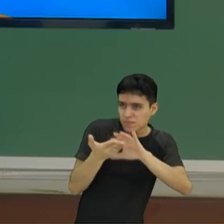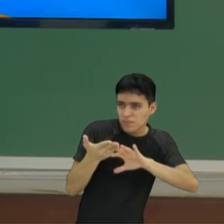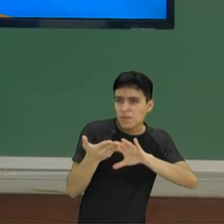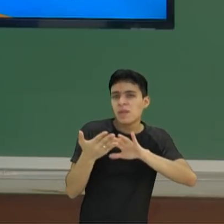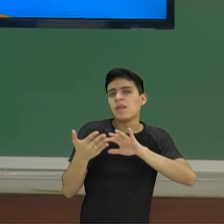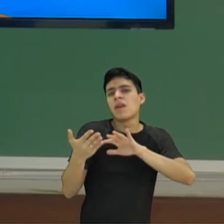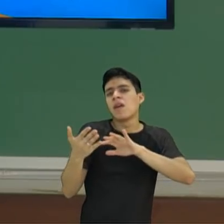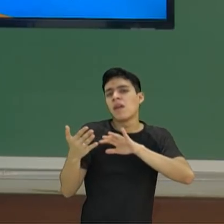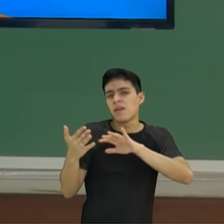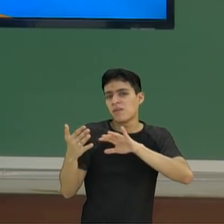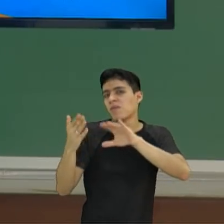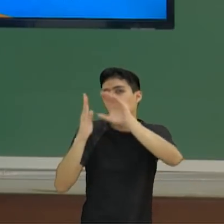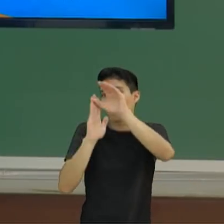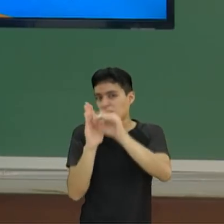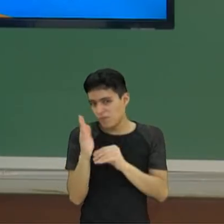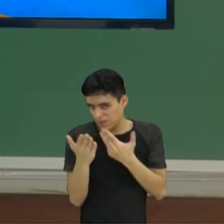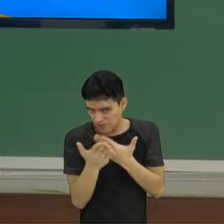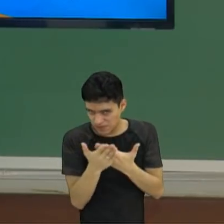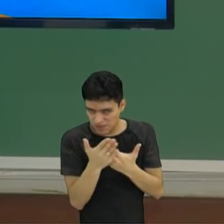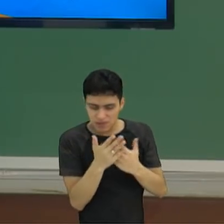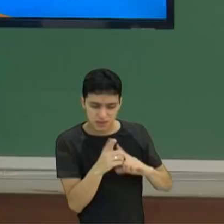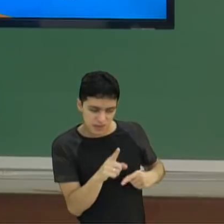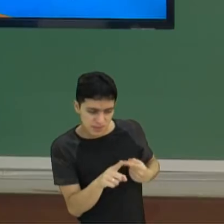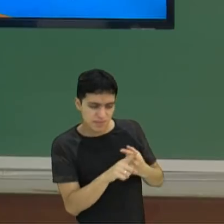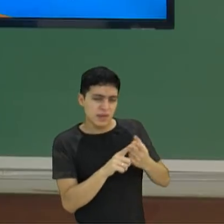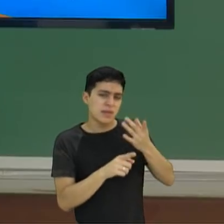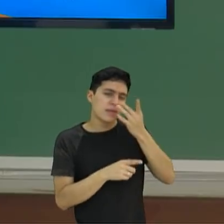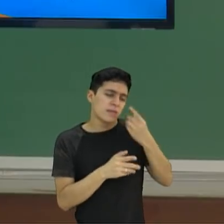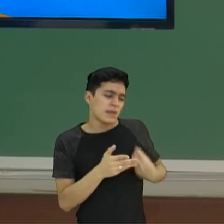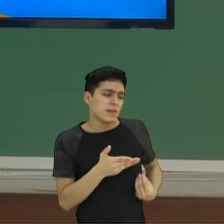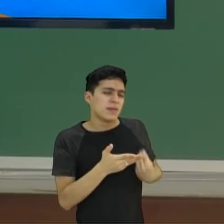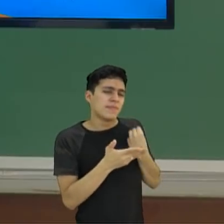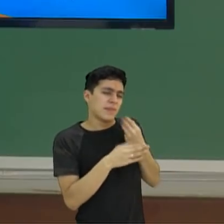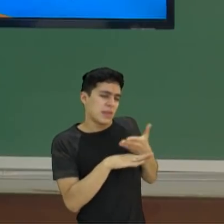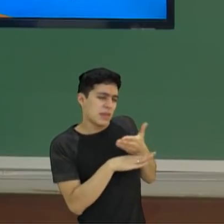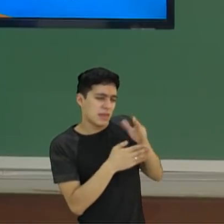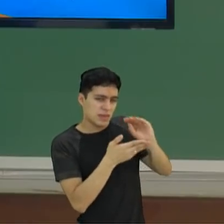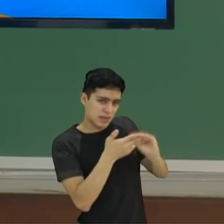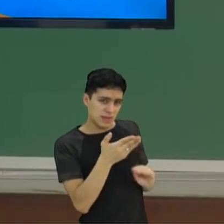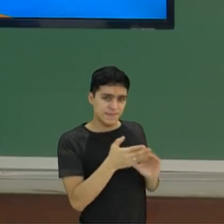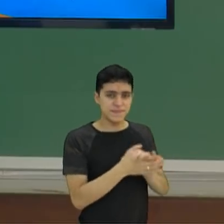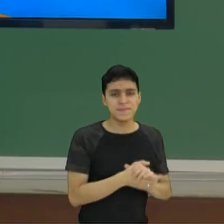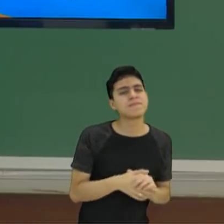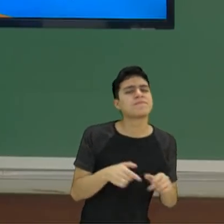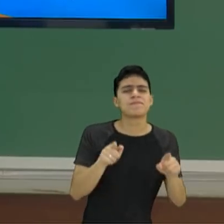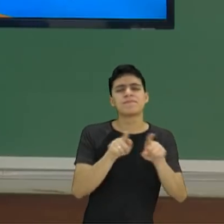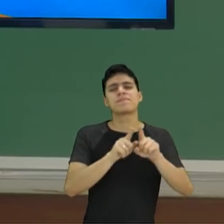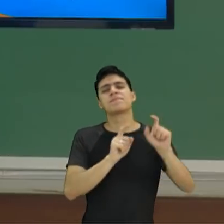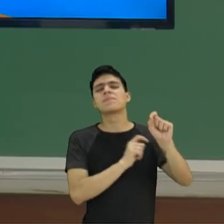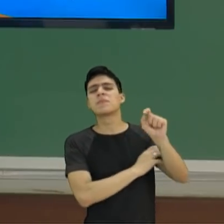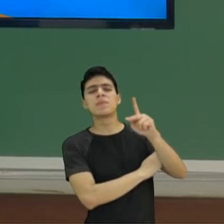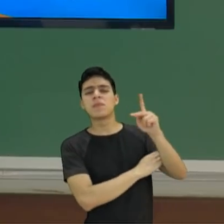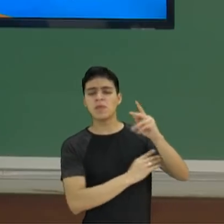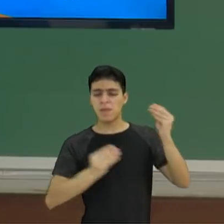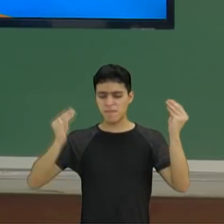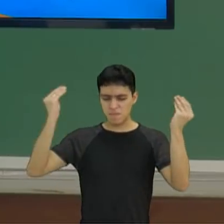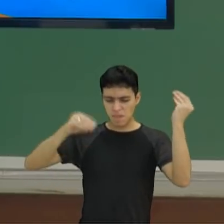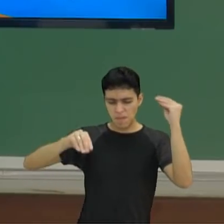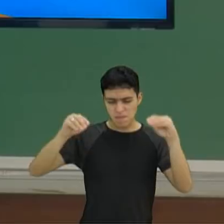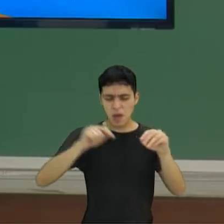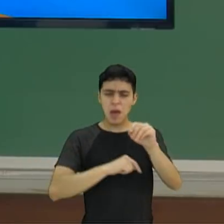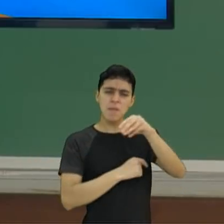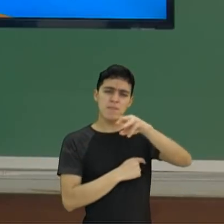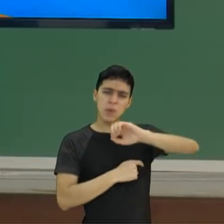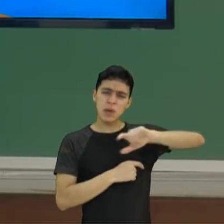e também registra a sua presença. Também acesse o mural, se o professor está postando no mural, veja